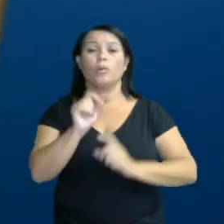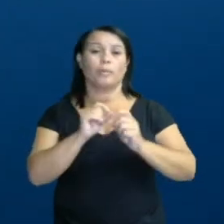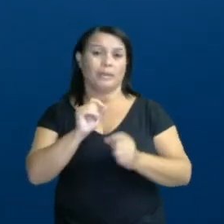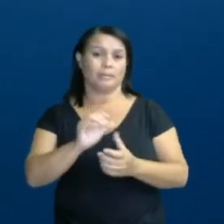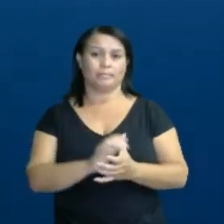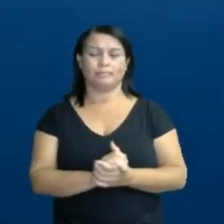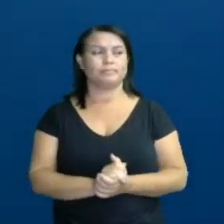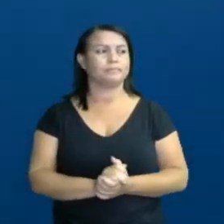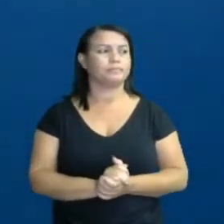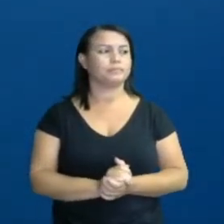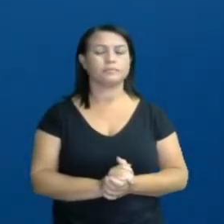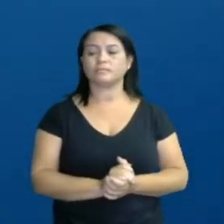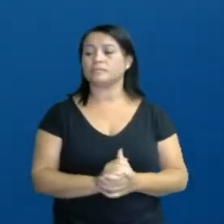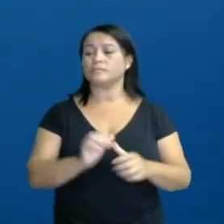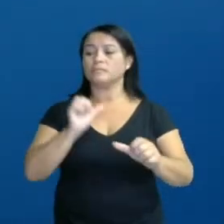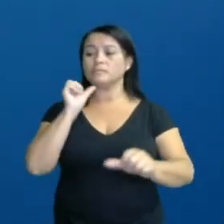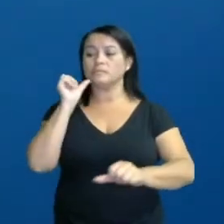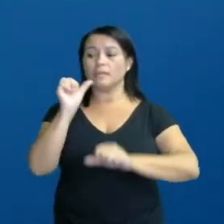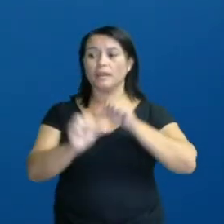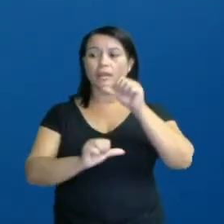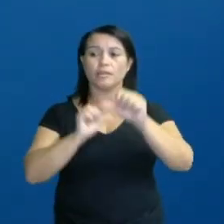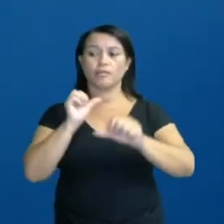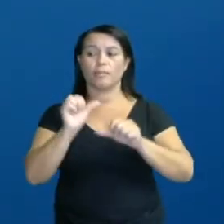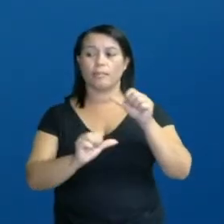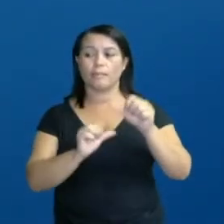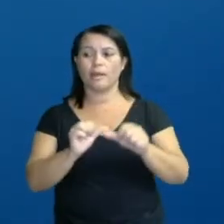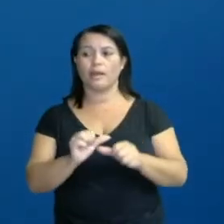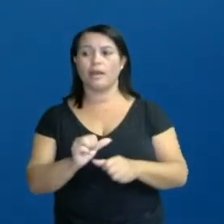ó, transformar